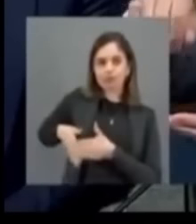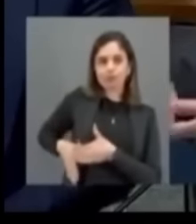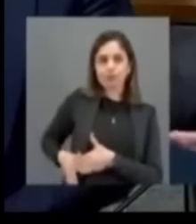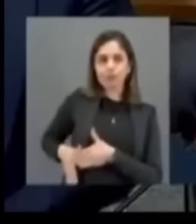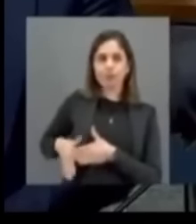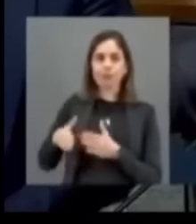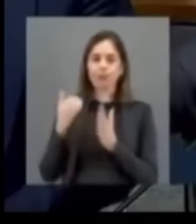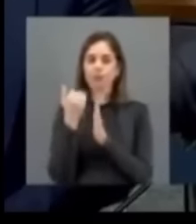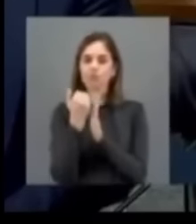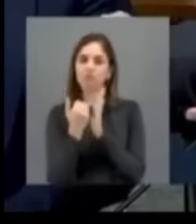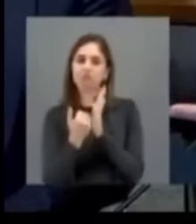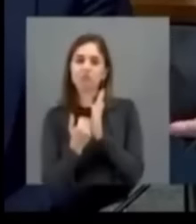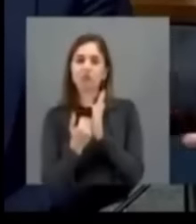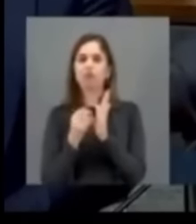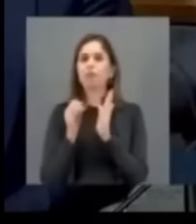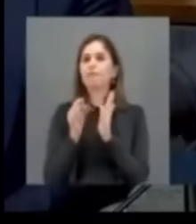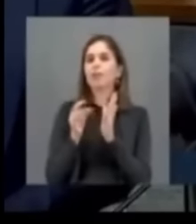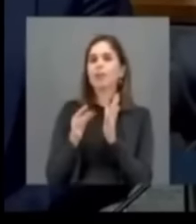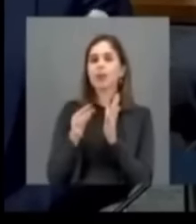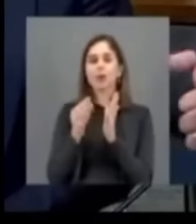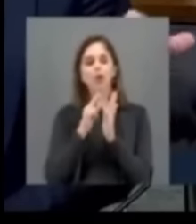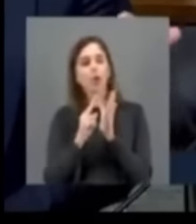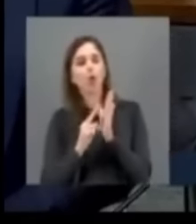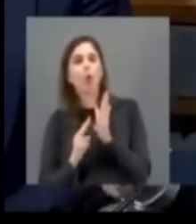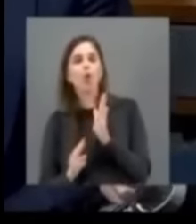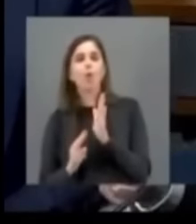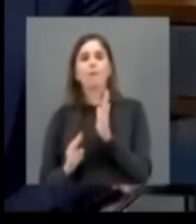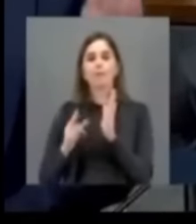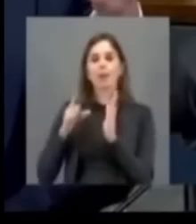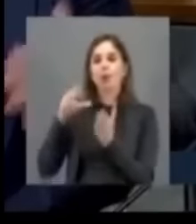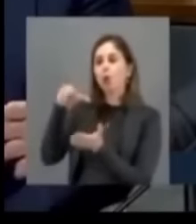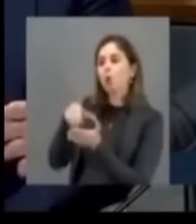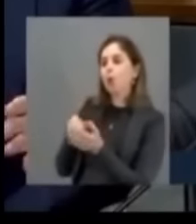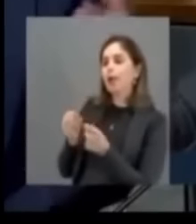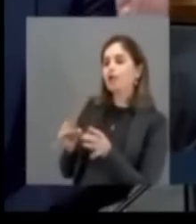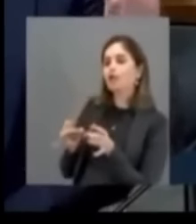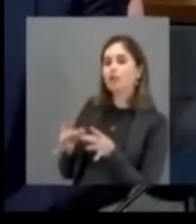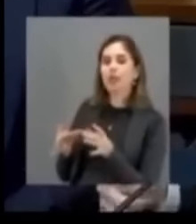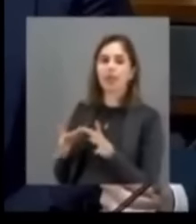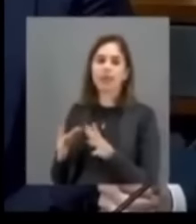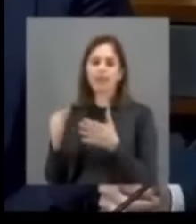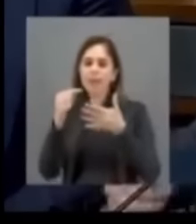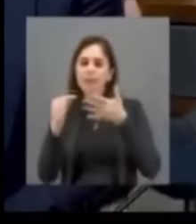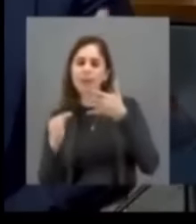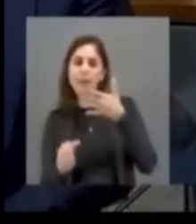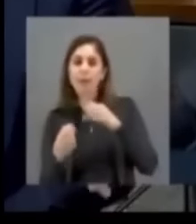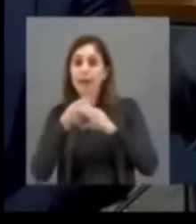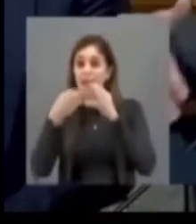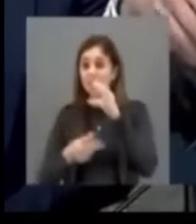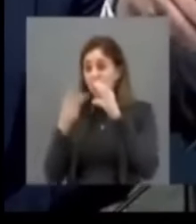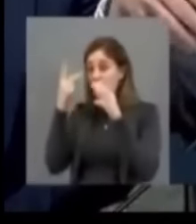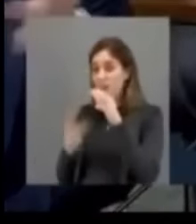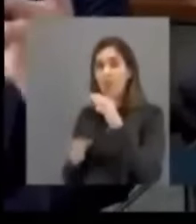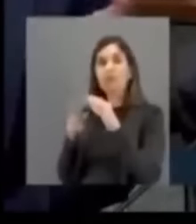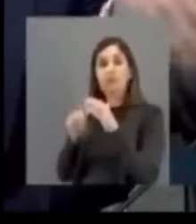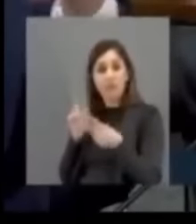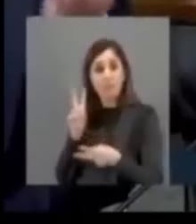custódia do Estado brasileiro são pretos e pardos E aí ele vem com esse papinho de conversinha de racismo isso é dado